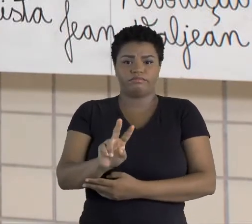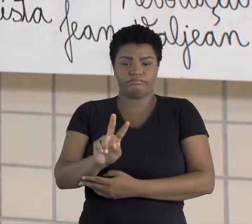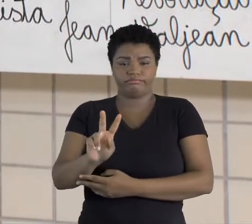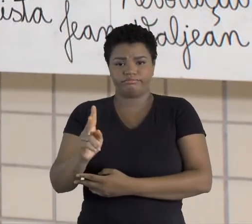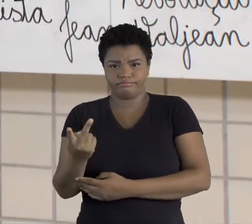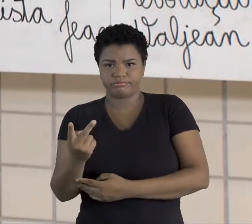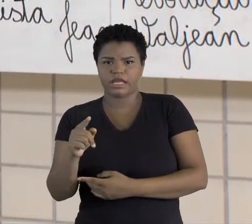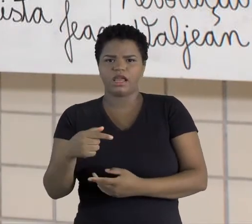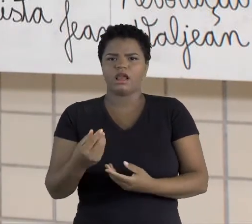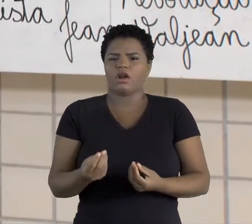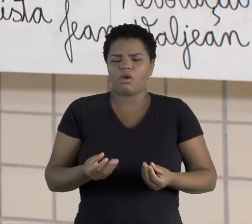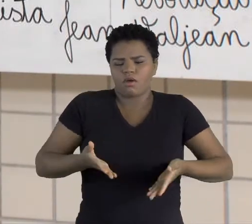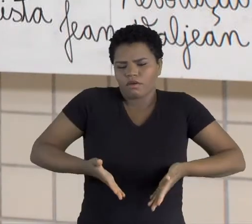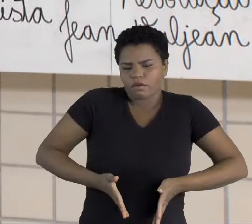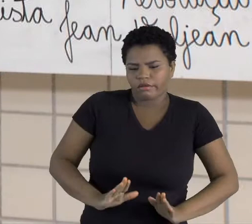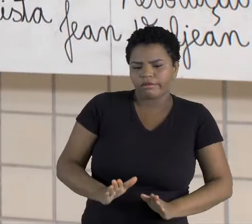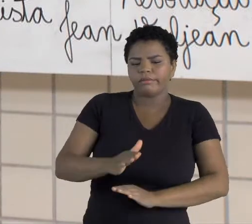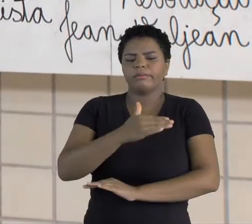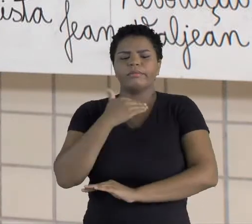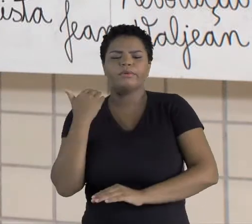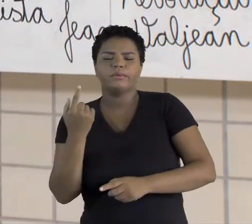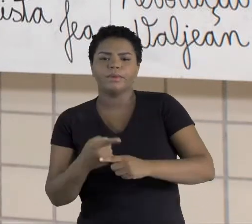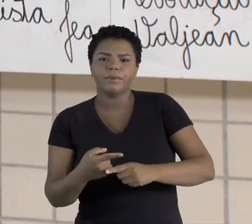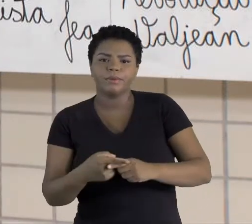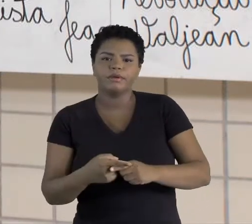que ele, além de escrever gêneros